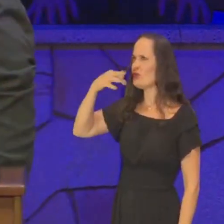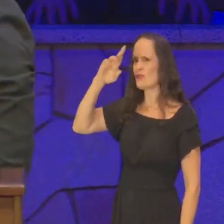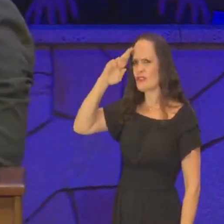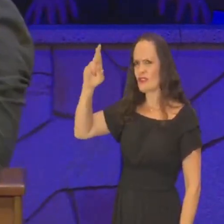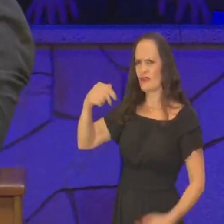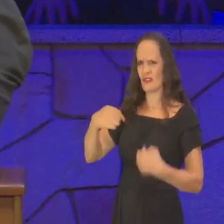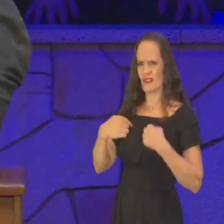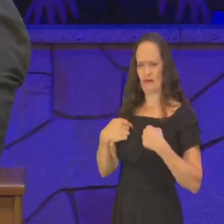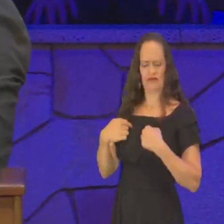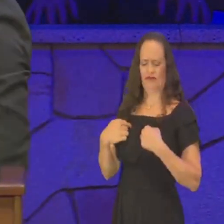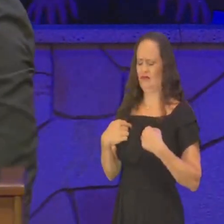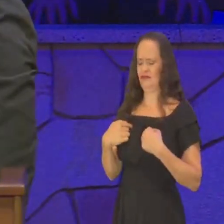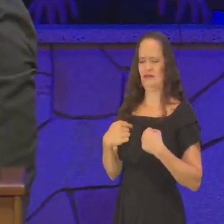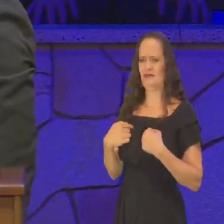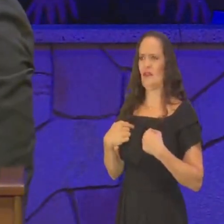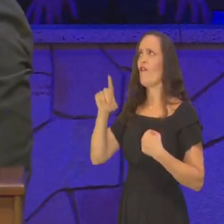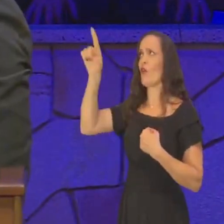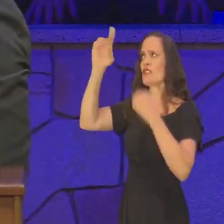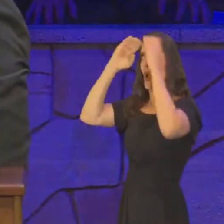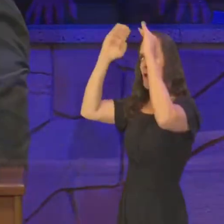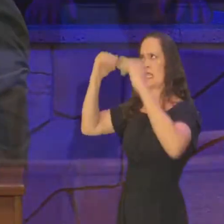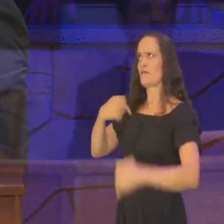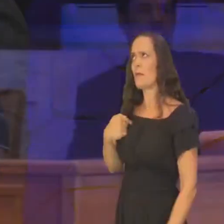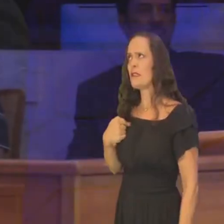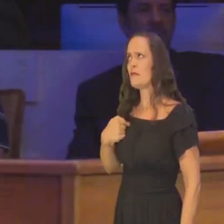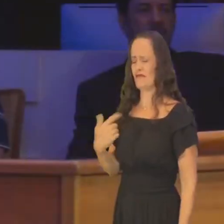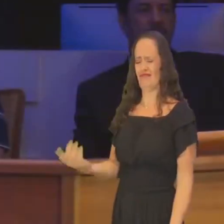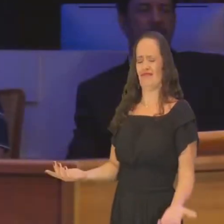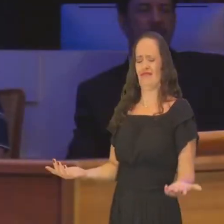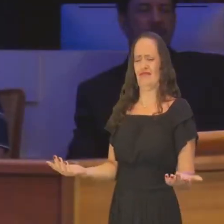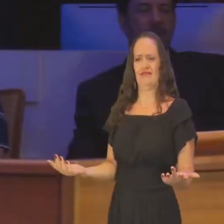que devesse a nós obediência.